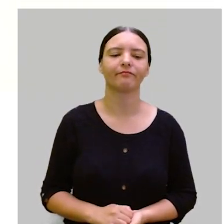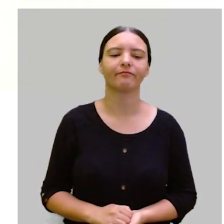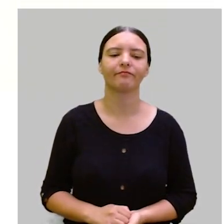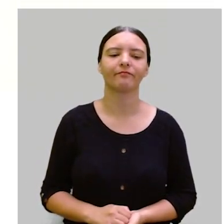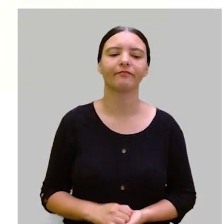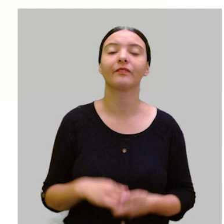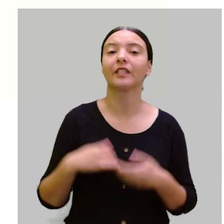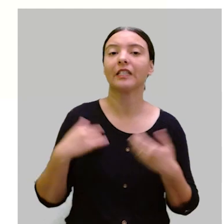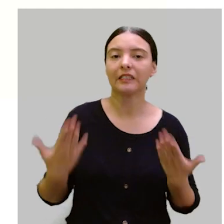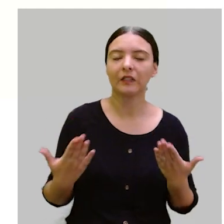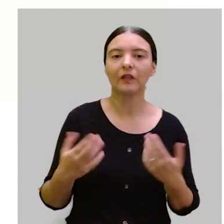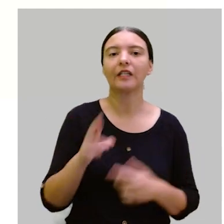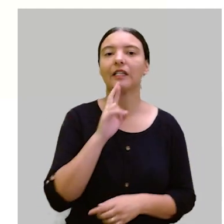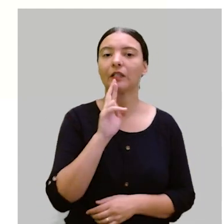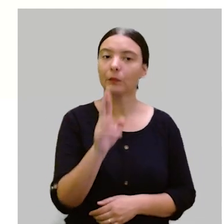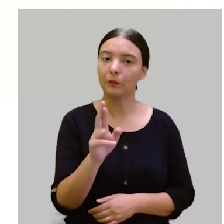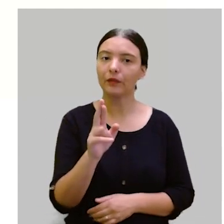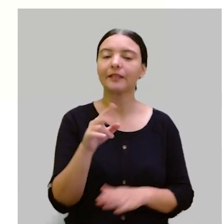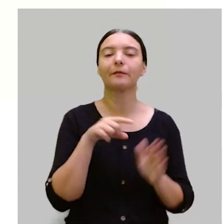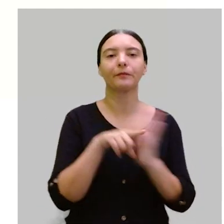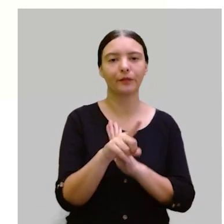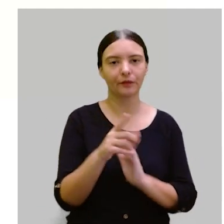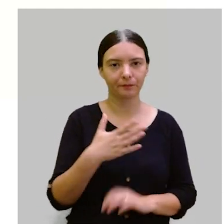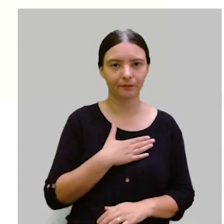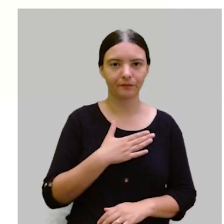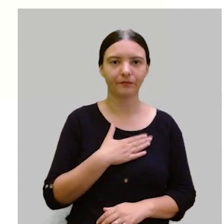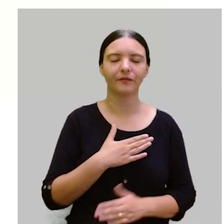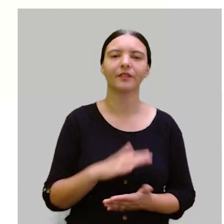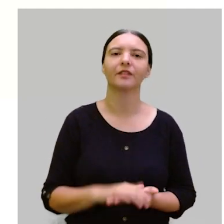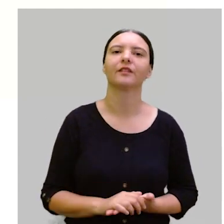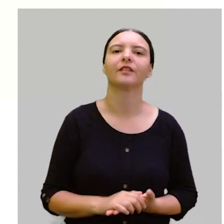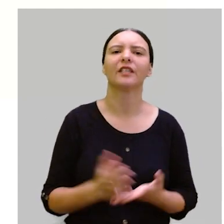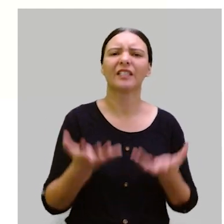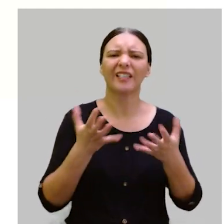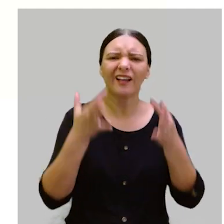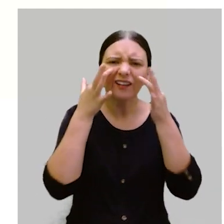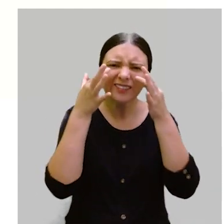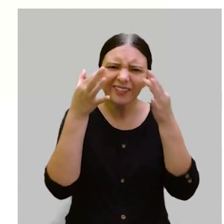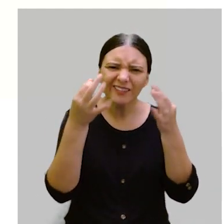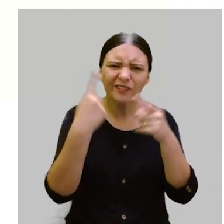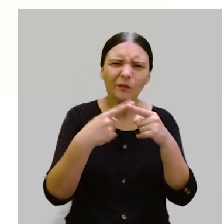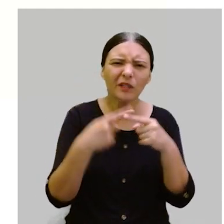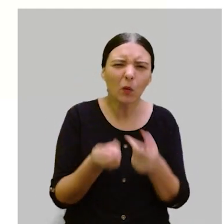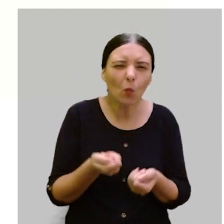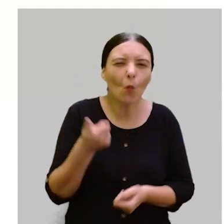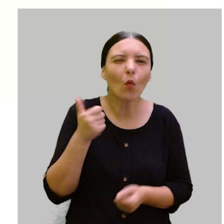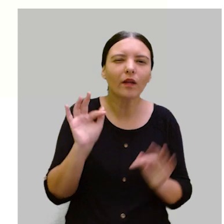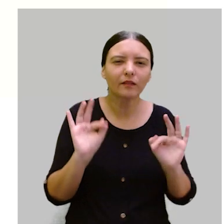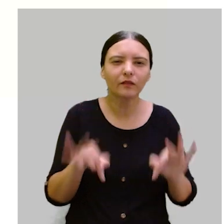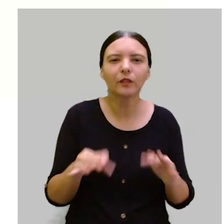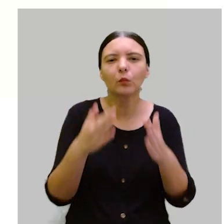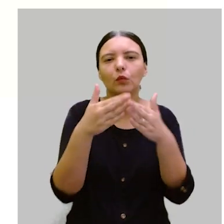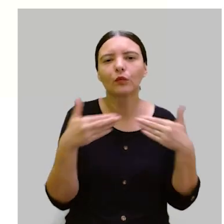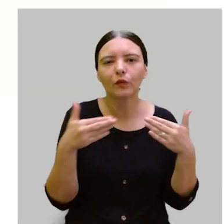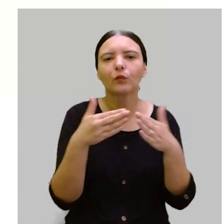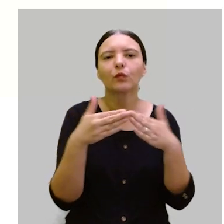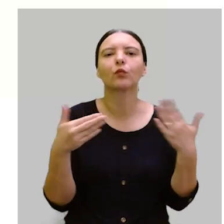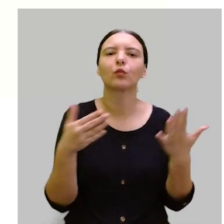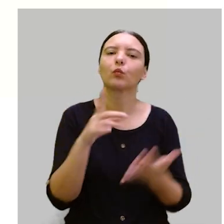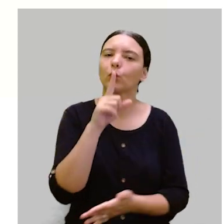Então, a minha resposta a essa pergunta. E aí eu queria um pouquinho de atenção porque está terminando. Por favor, gente, por